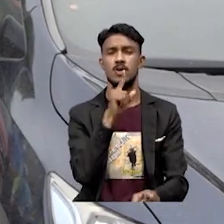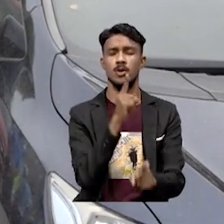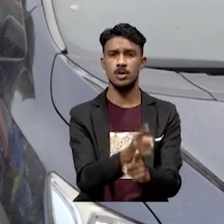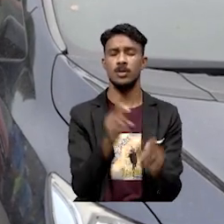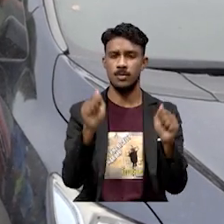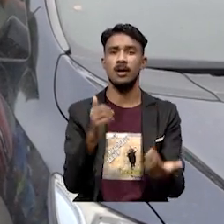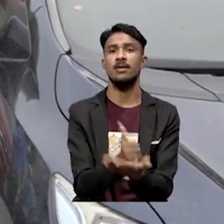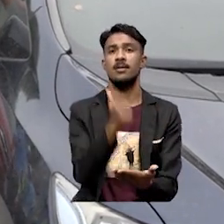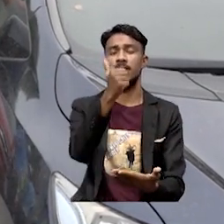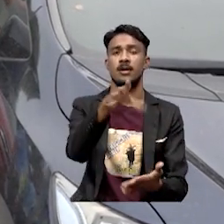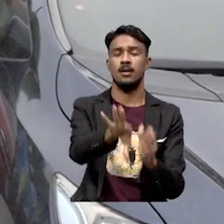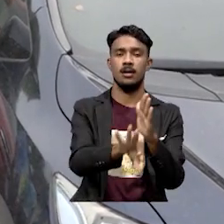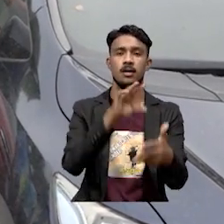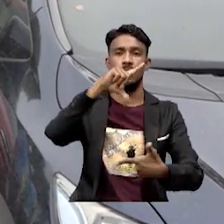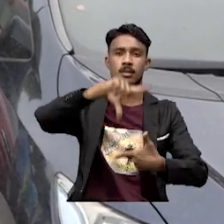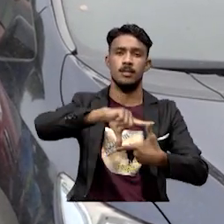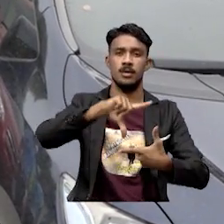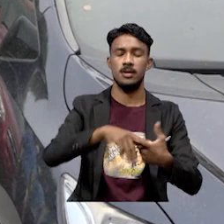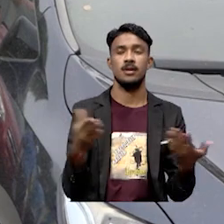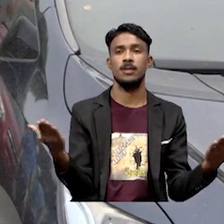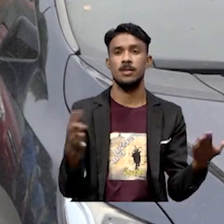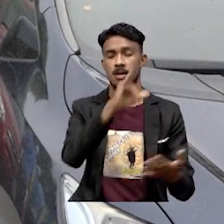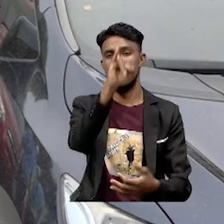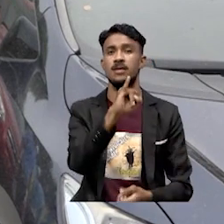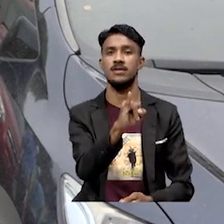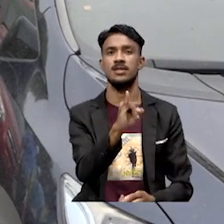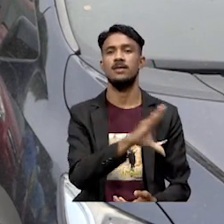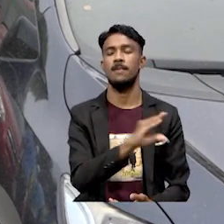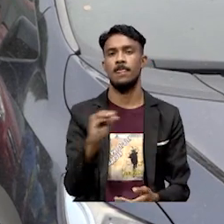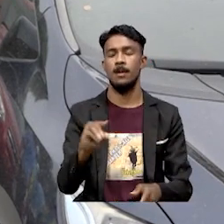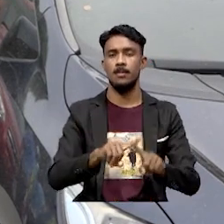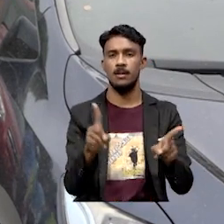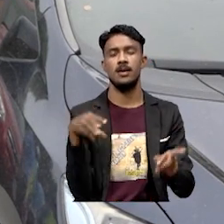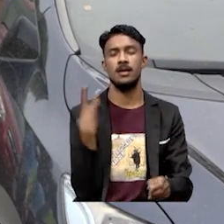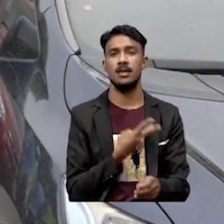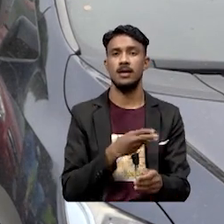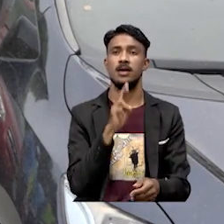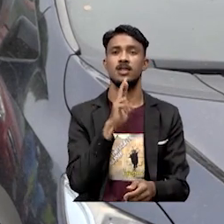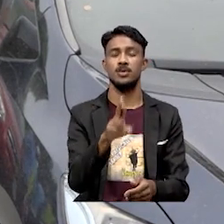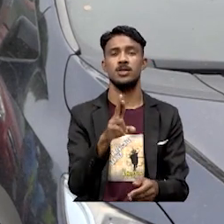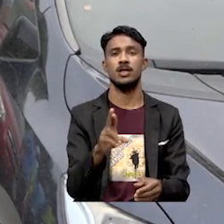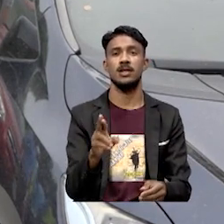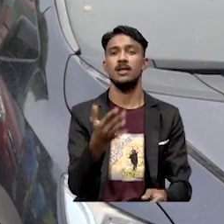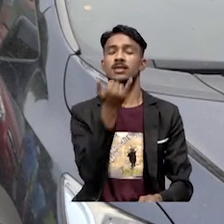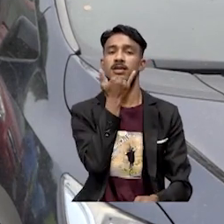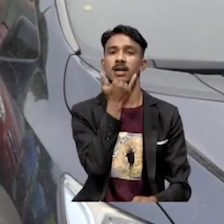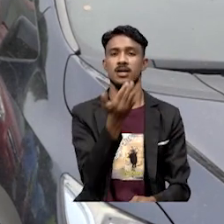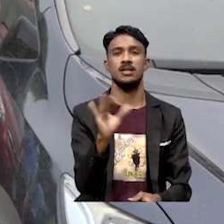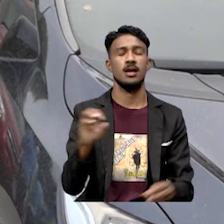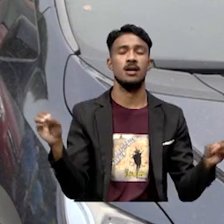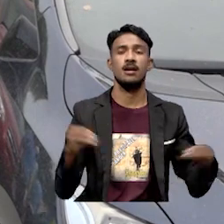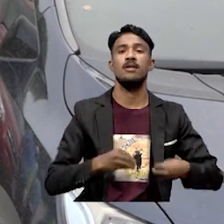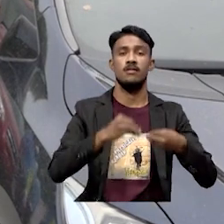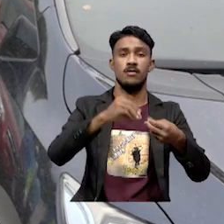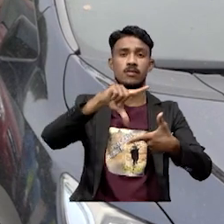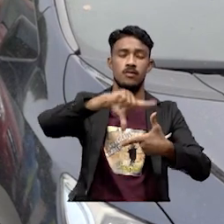o bele hetang avansa ba ida be entrevista mas karik ma itene resposta escrita magla los si ka o resposta la